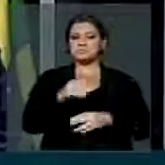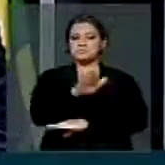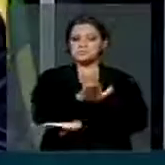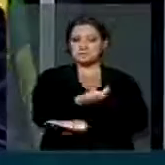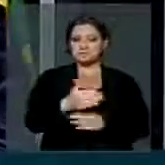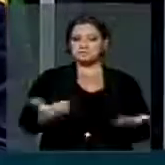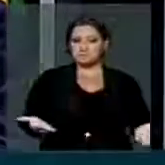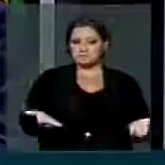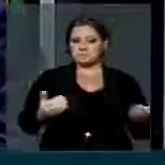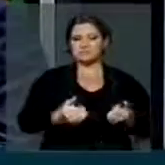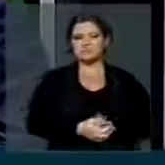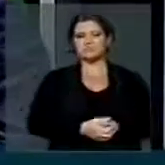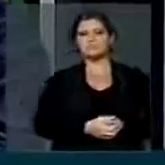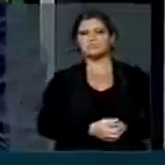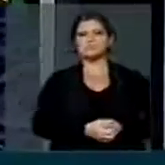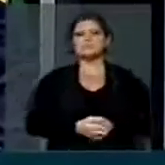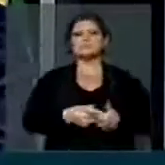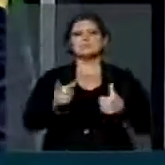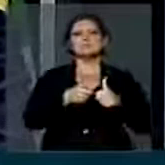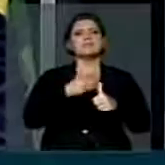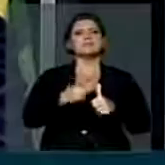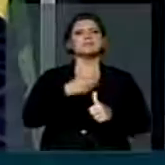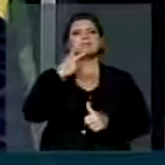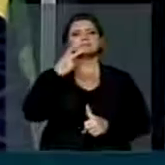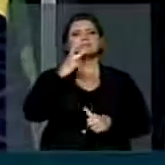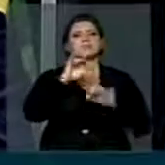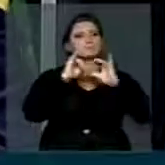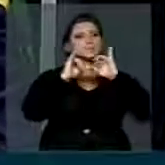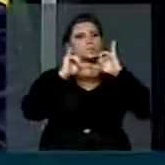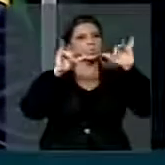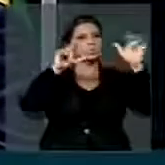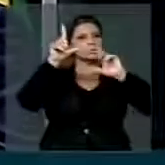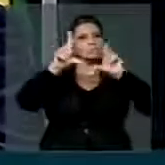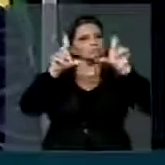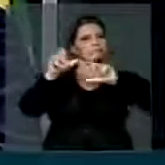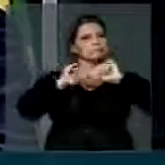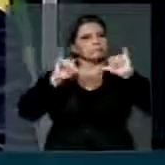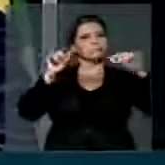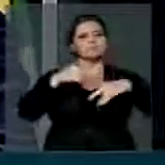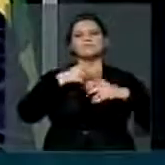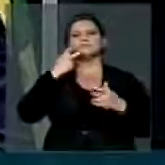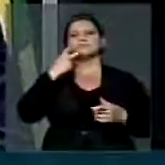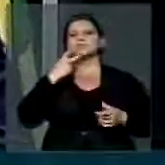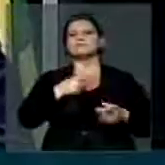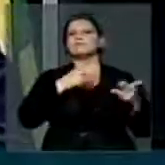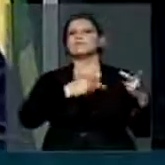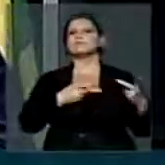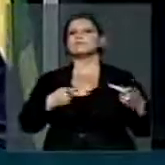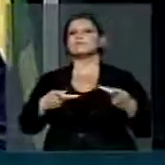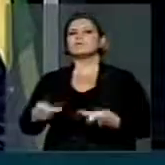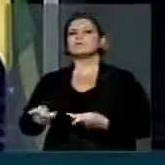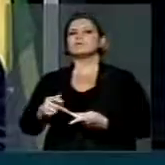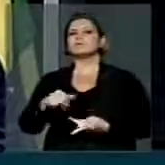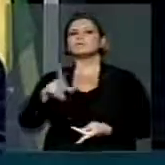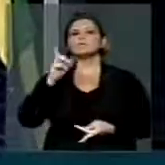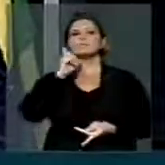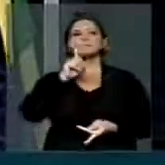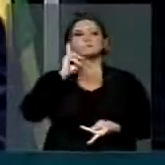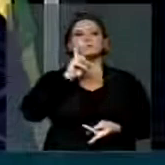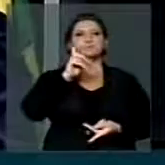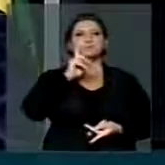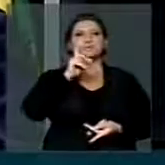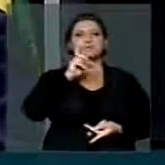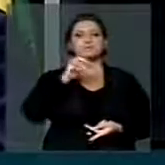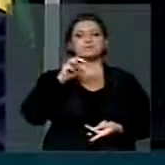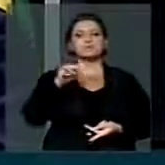dizendo sobre o que a imprensa noticiou de uma visita aos Estados Unidos, em especial à